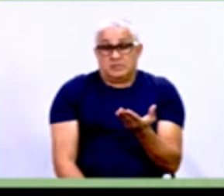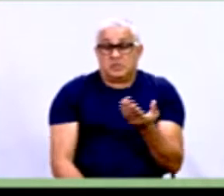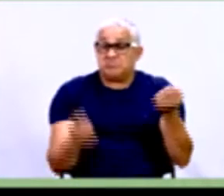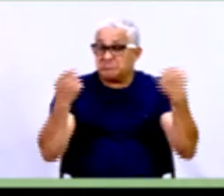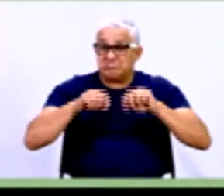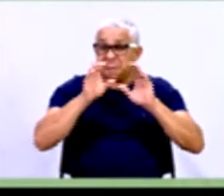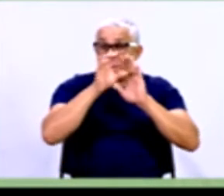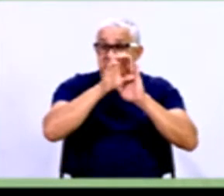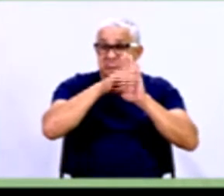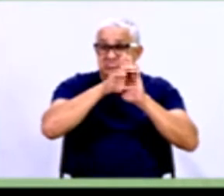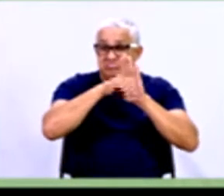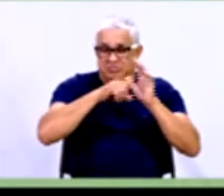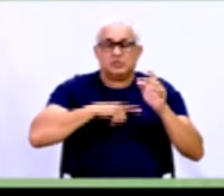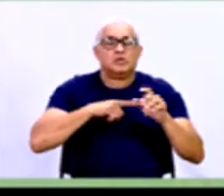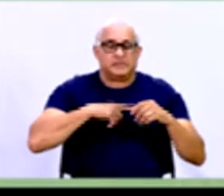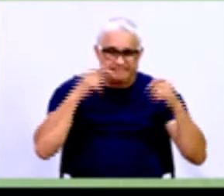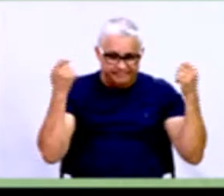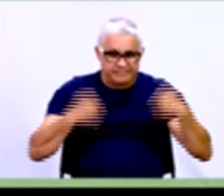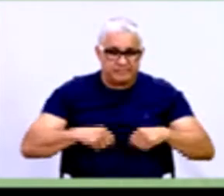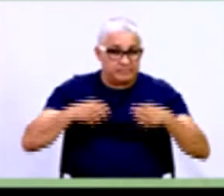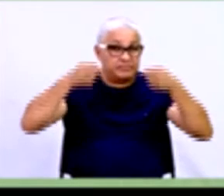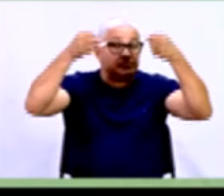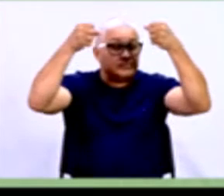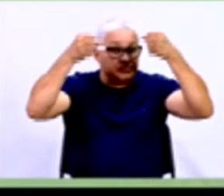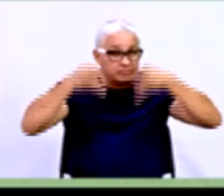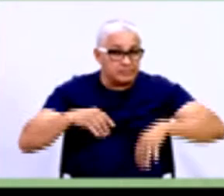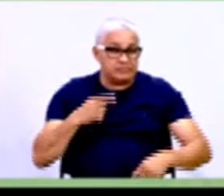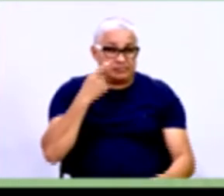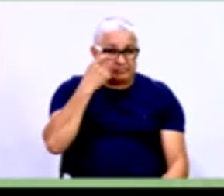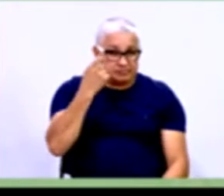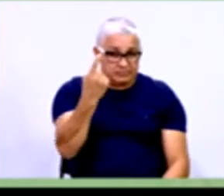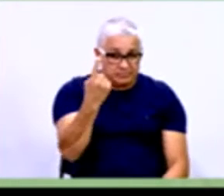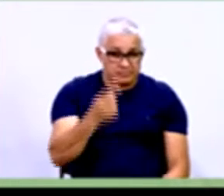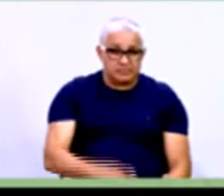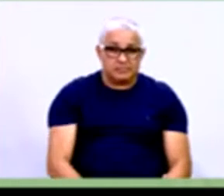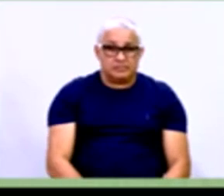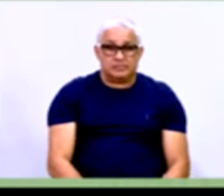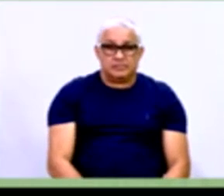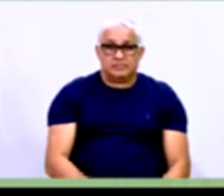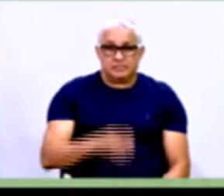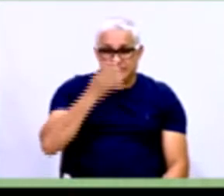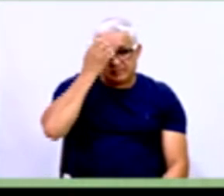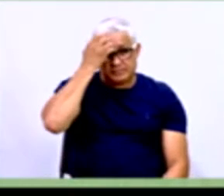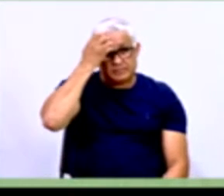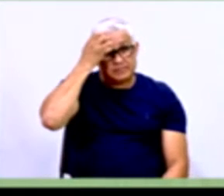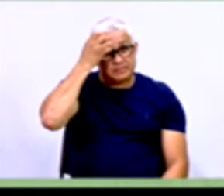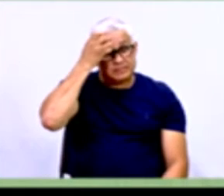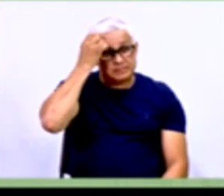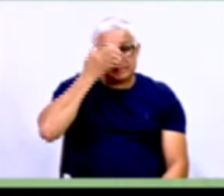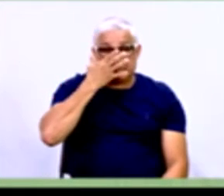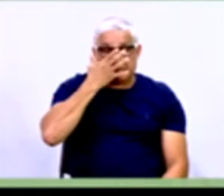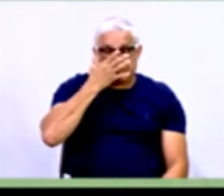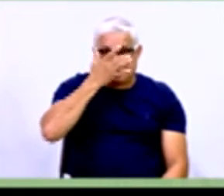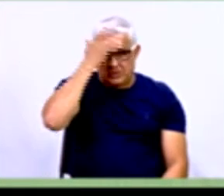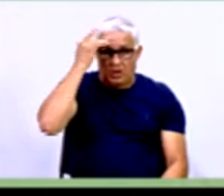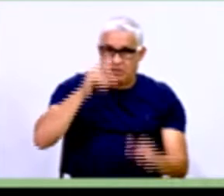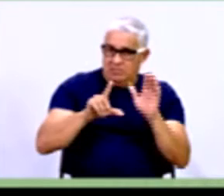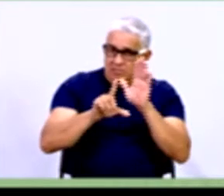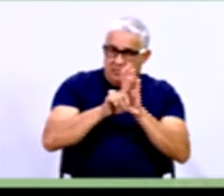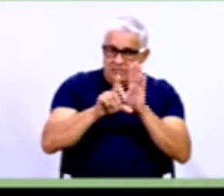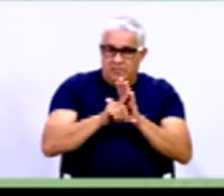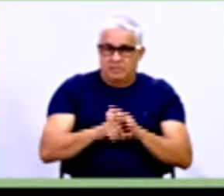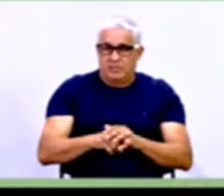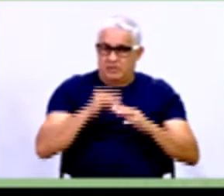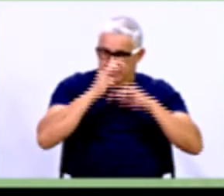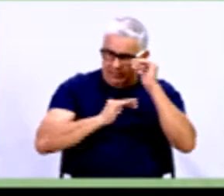isso, mas há sim, gente. Eu vou explicar para vocês uma coisa bem interessante. O legislador, ao analisar uma situação,